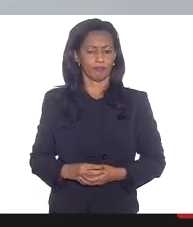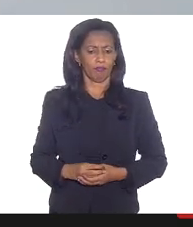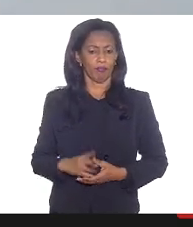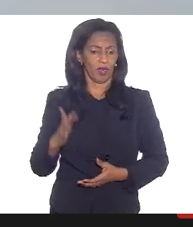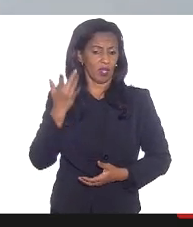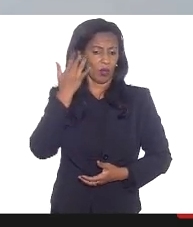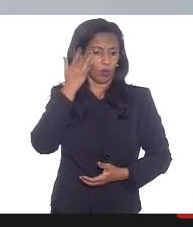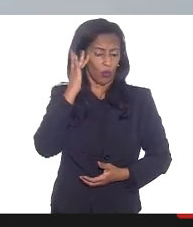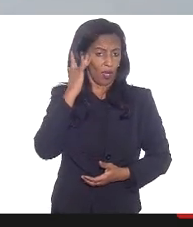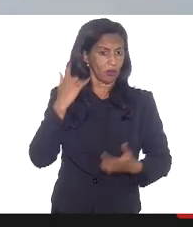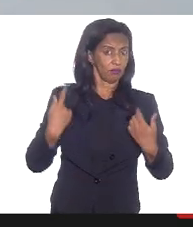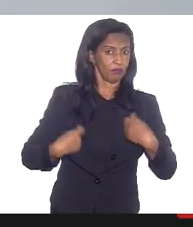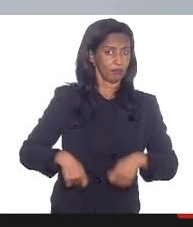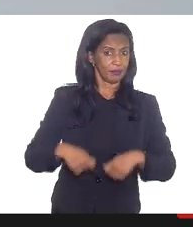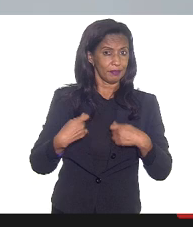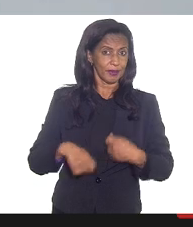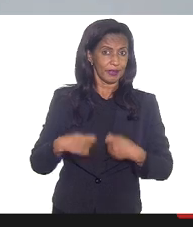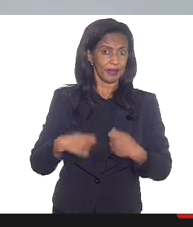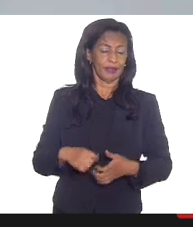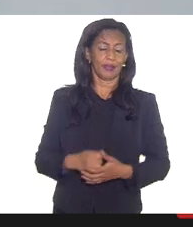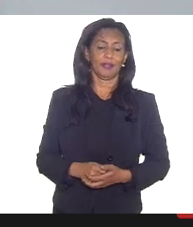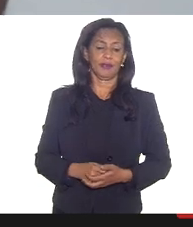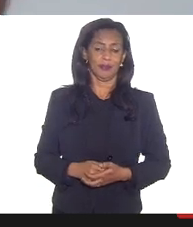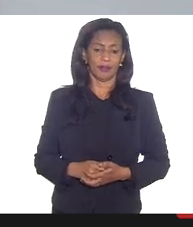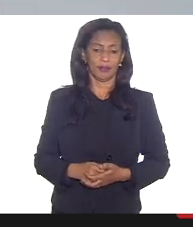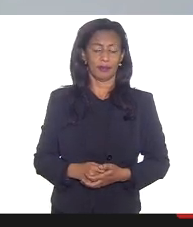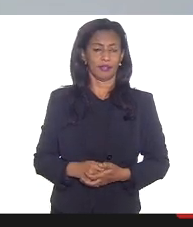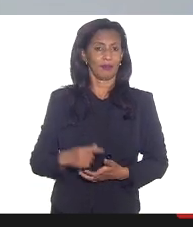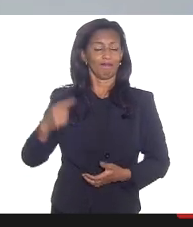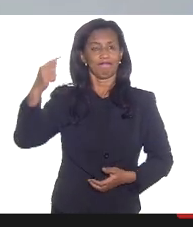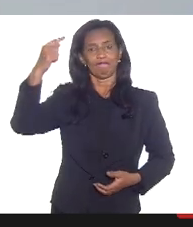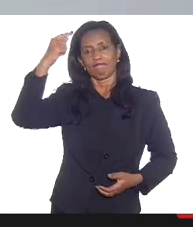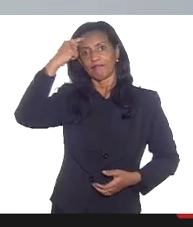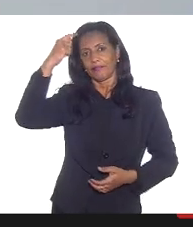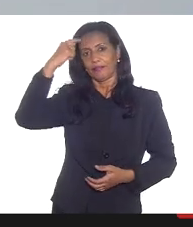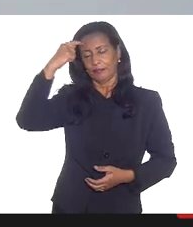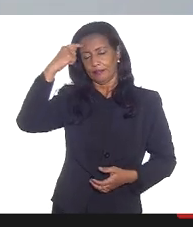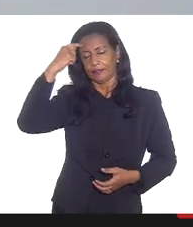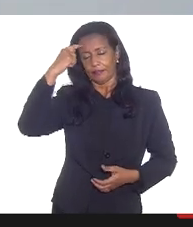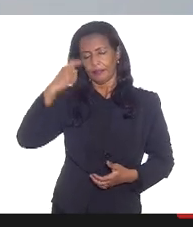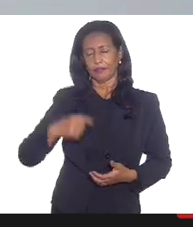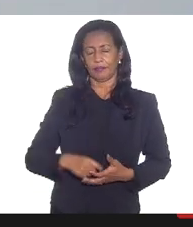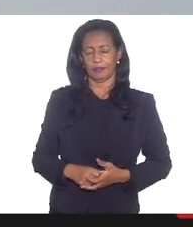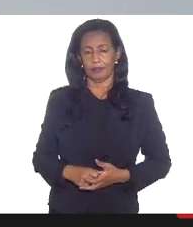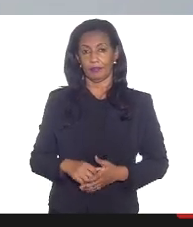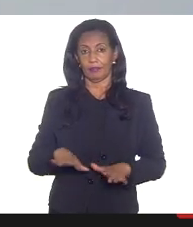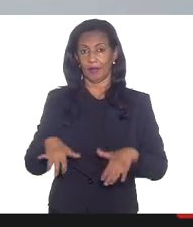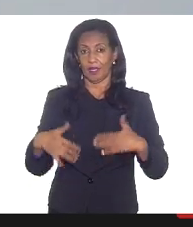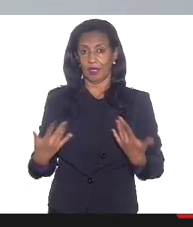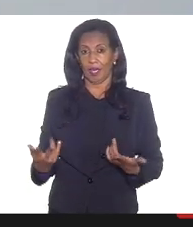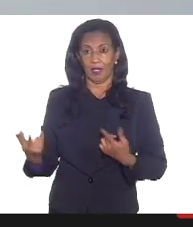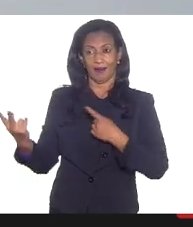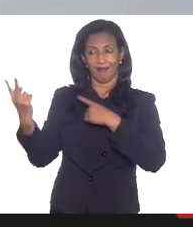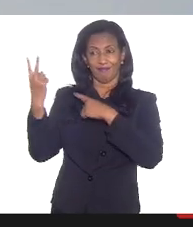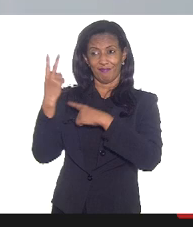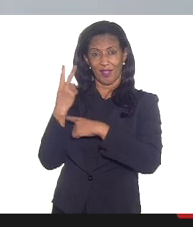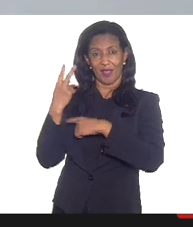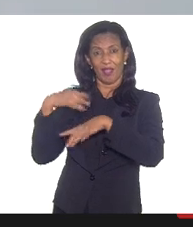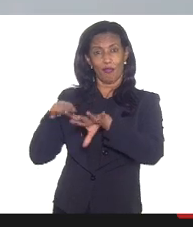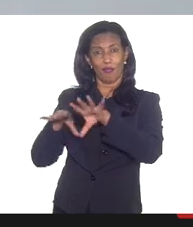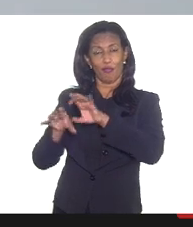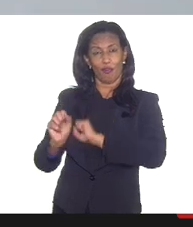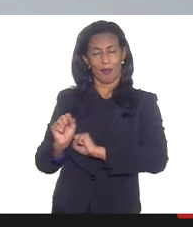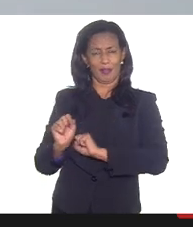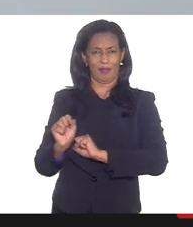eu acho que a gente precisa repensar isso. E aí é a defesa da formação acadêmica